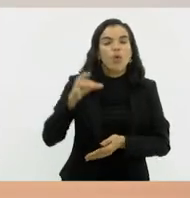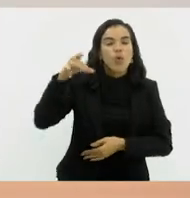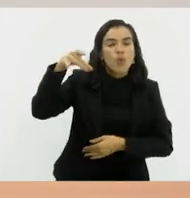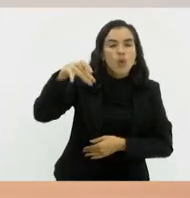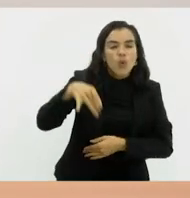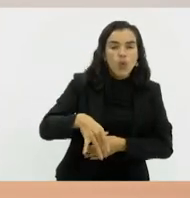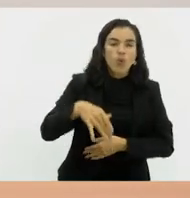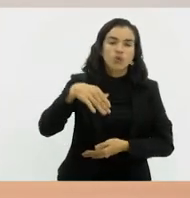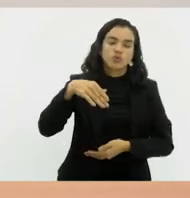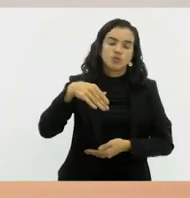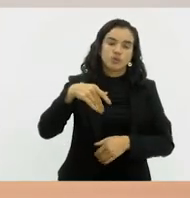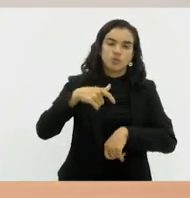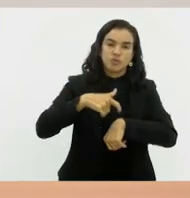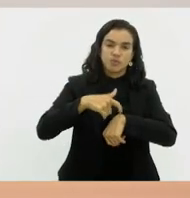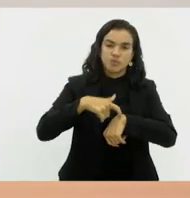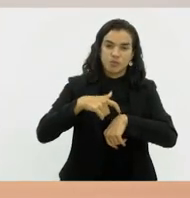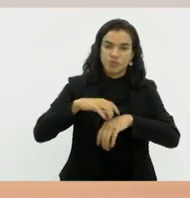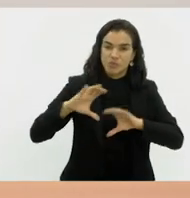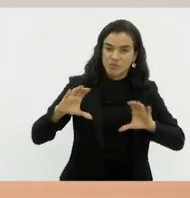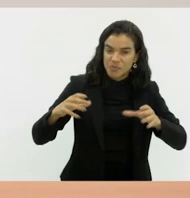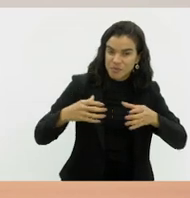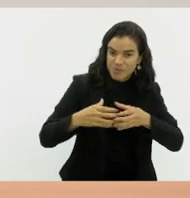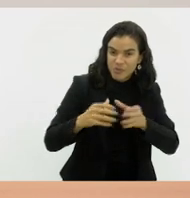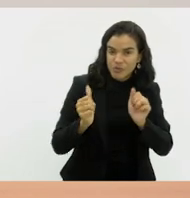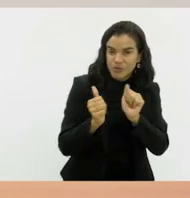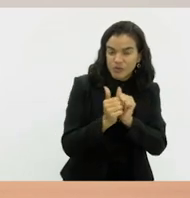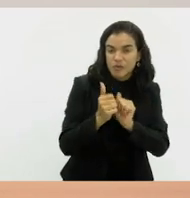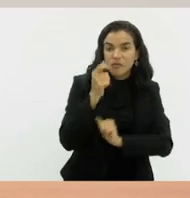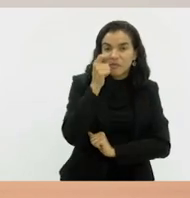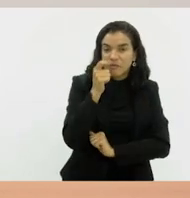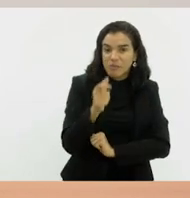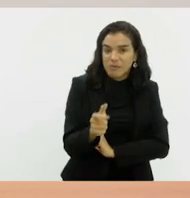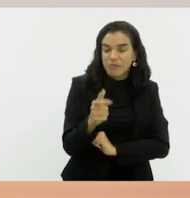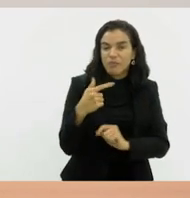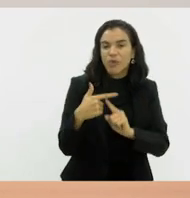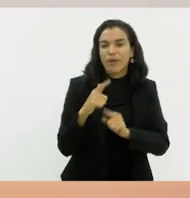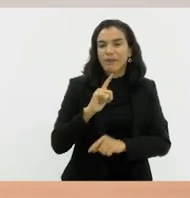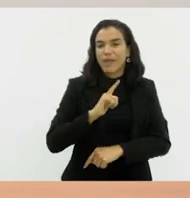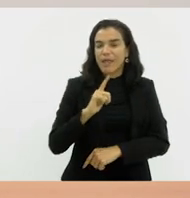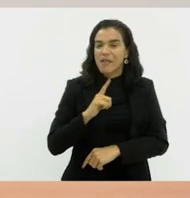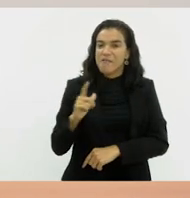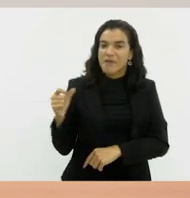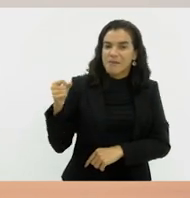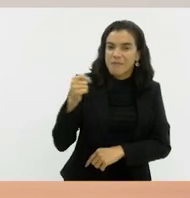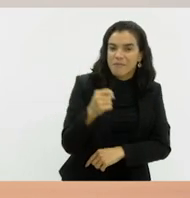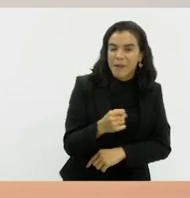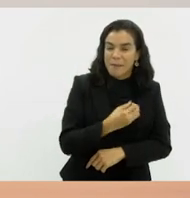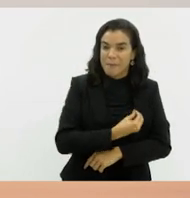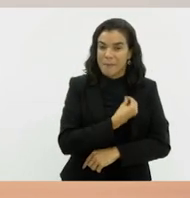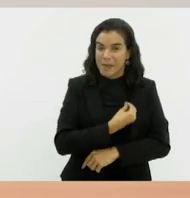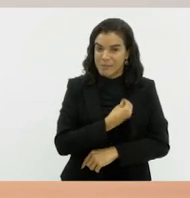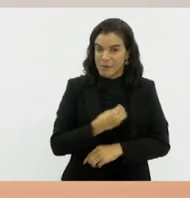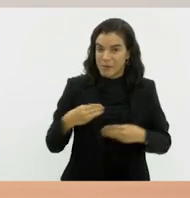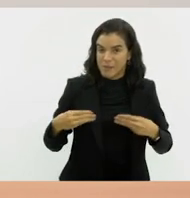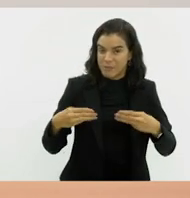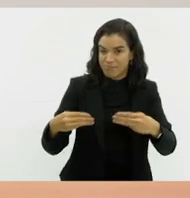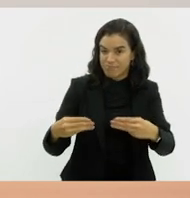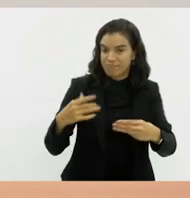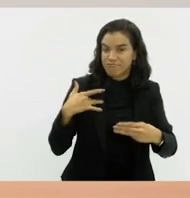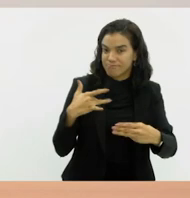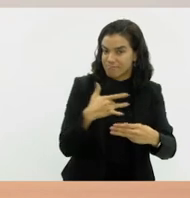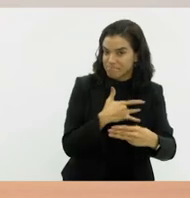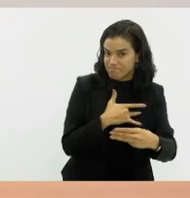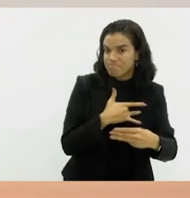nós tivemos juntos, que foi, inclusive, um momento muito interessante, porque tivemos aqui a participação do Ministério da Saúde,